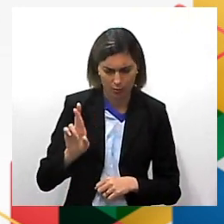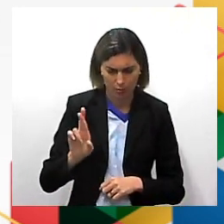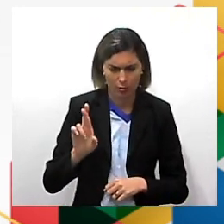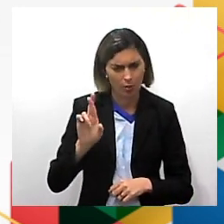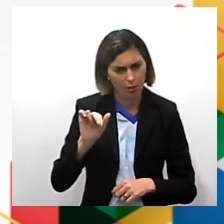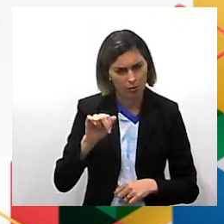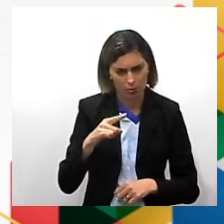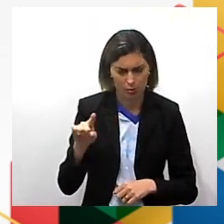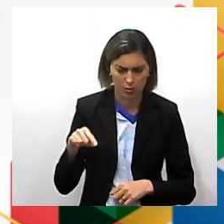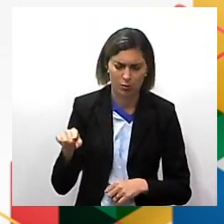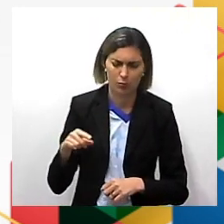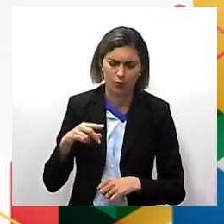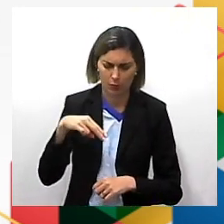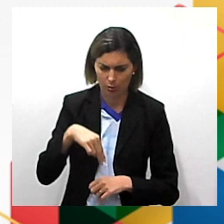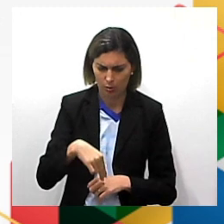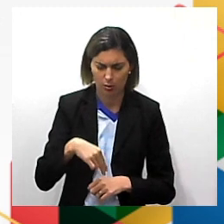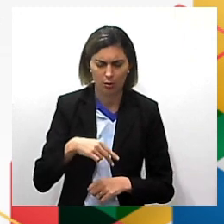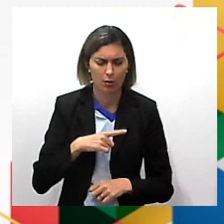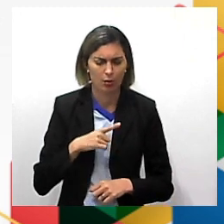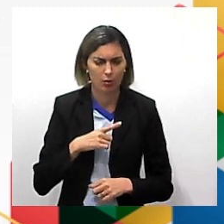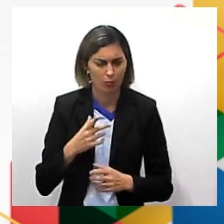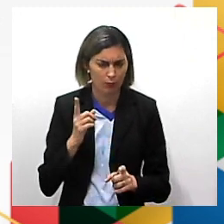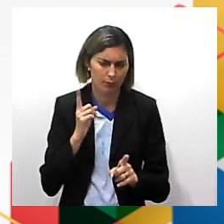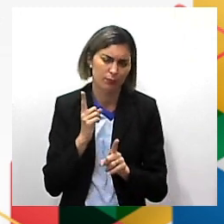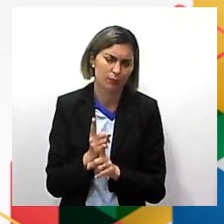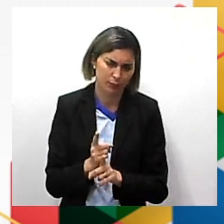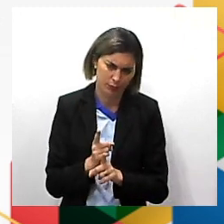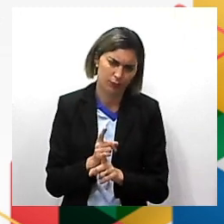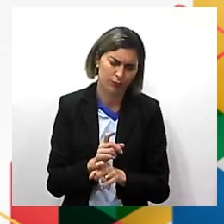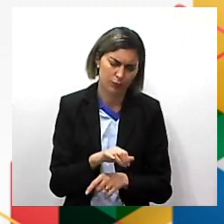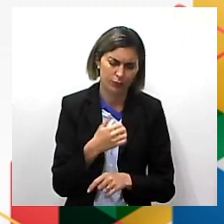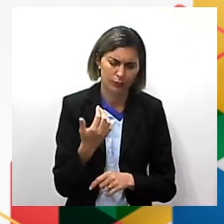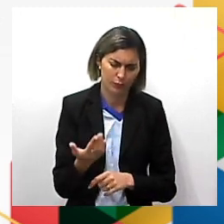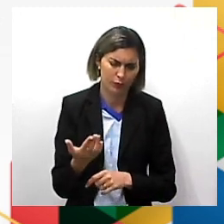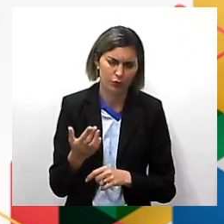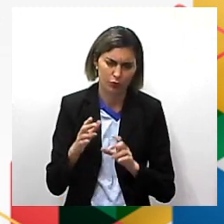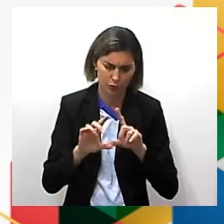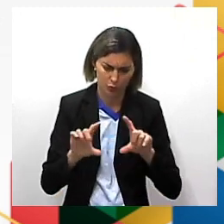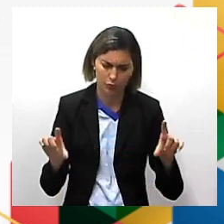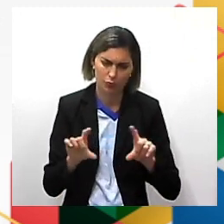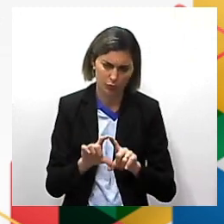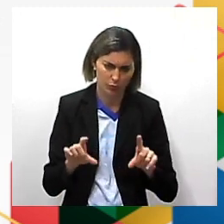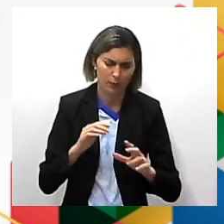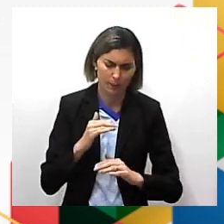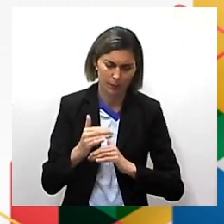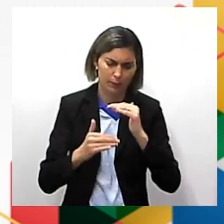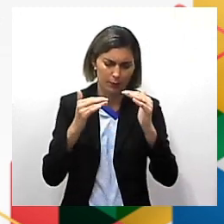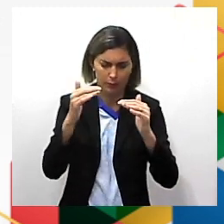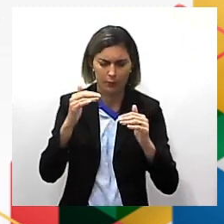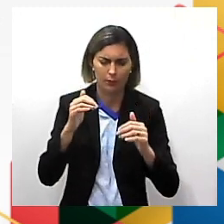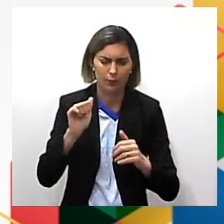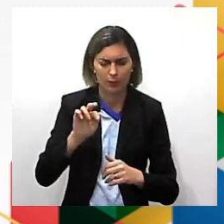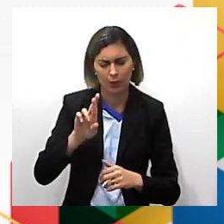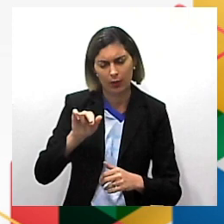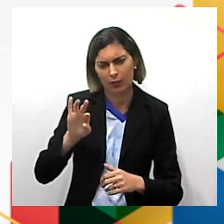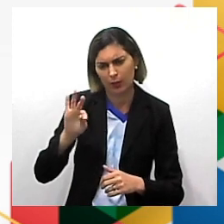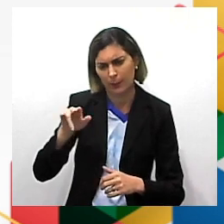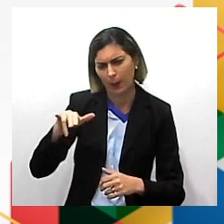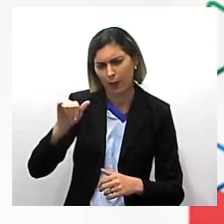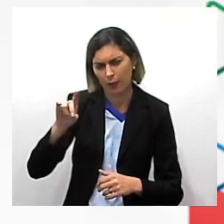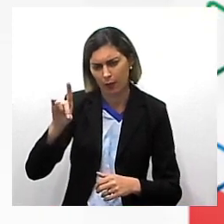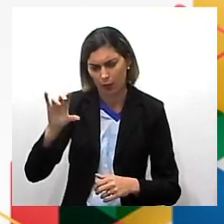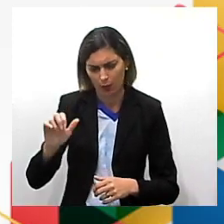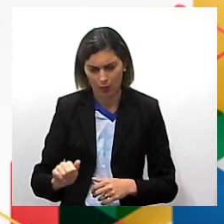a razão e a N é o termo que eu quero encontrar, o termo geral da progressão aritmética. Já quando eu